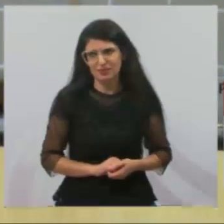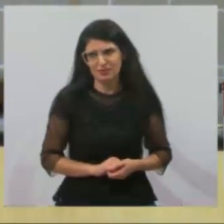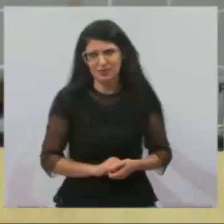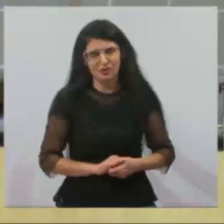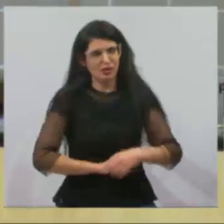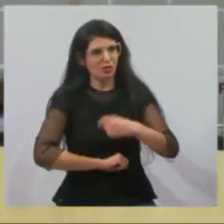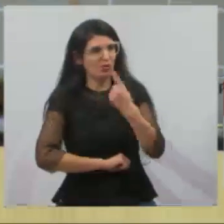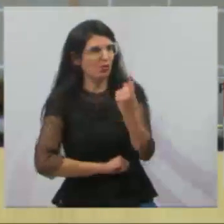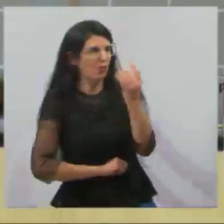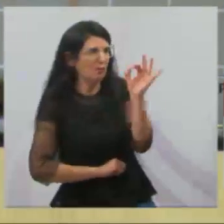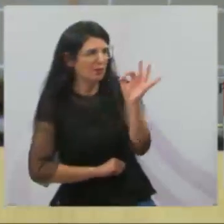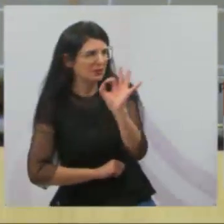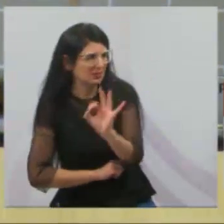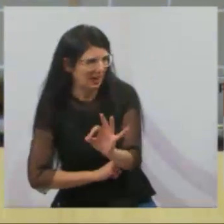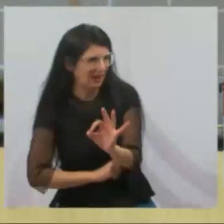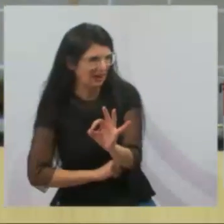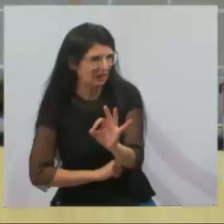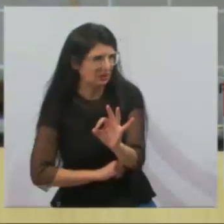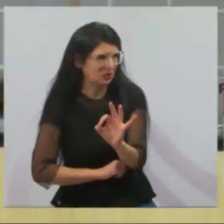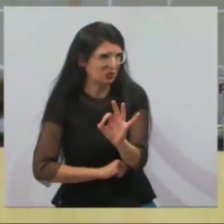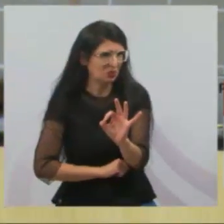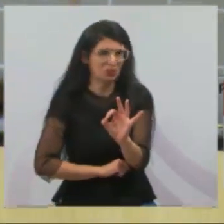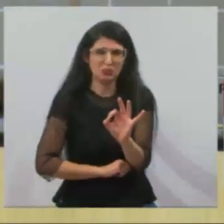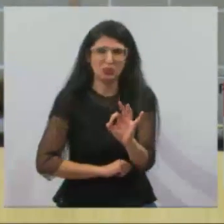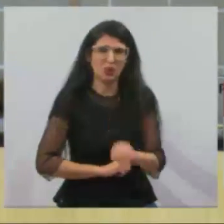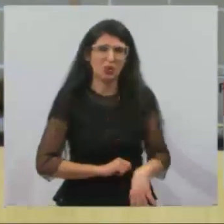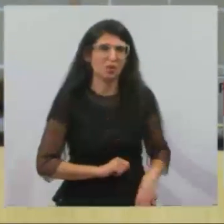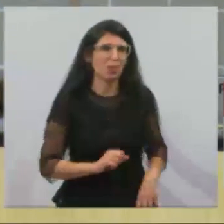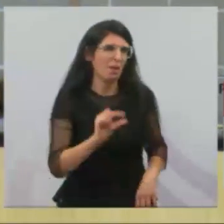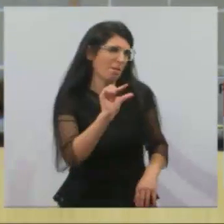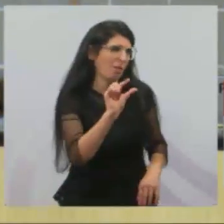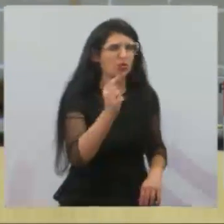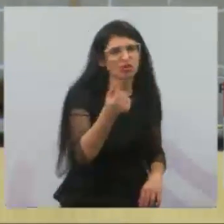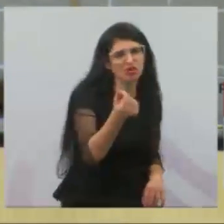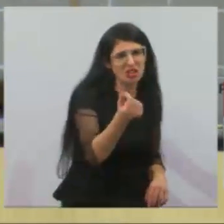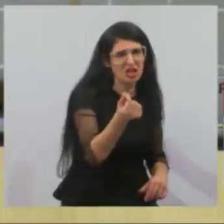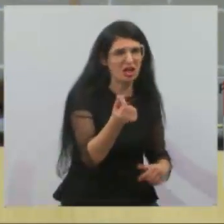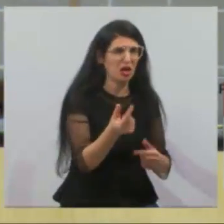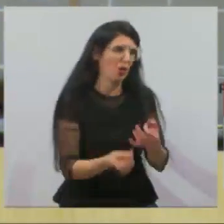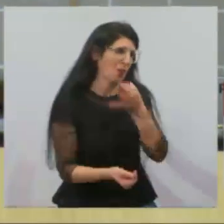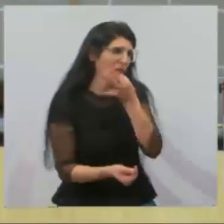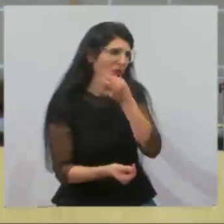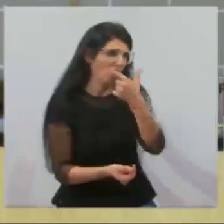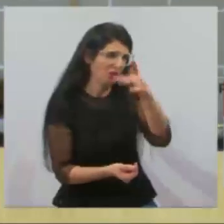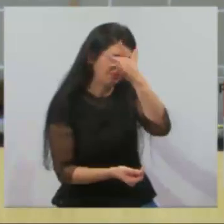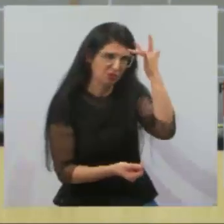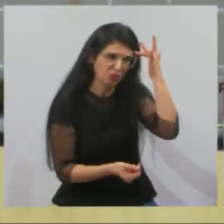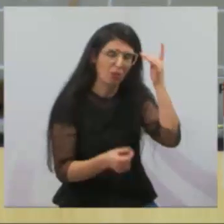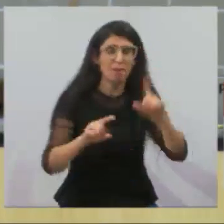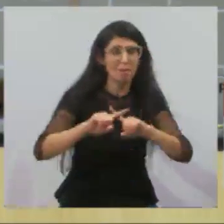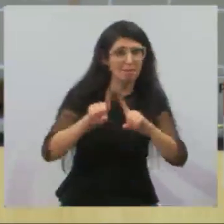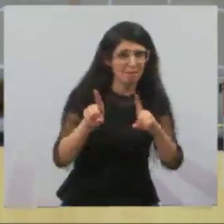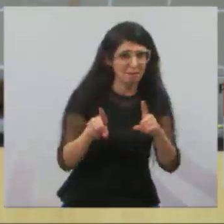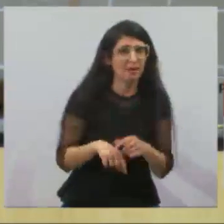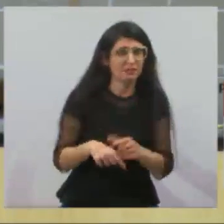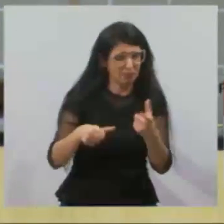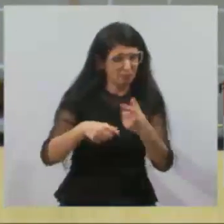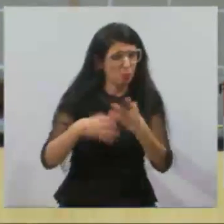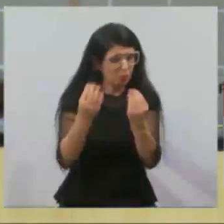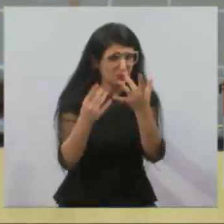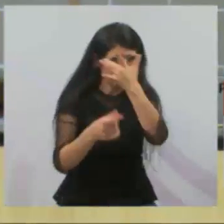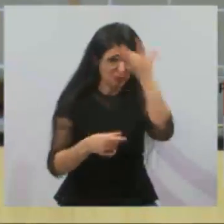Flávio falou, não vai fazer para nós, não vai fazer diferença, para eles fazem muita. Mas não podemos esquecer também